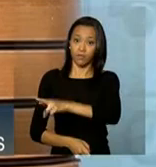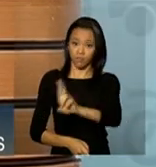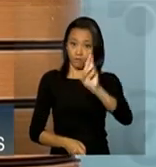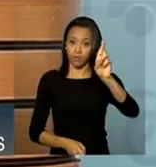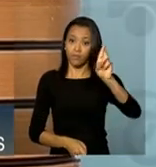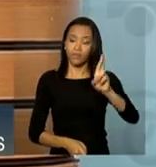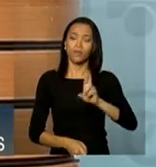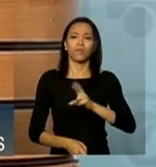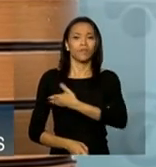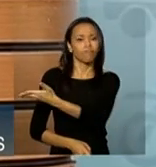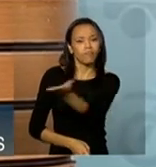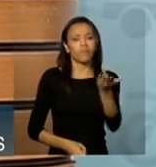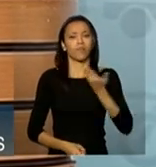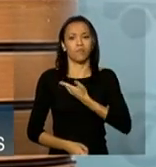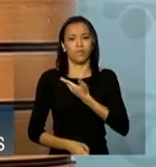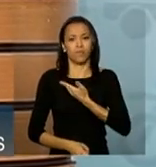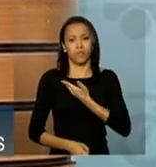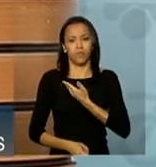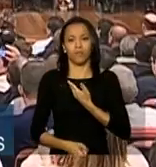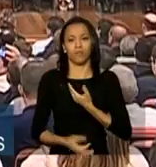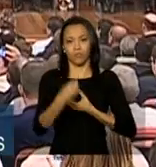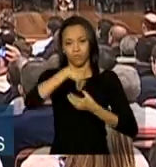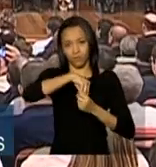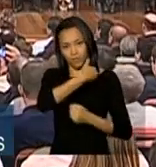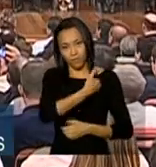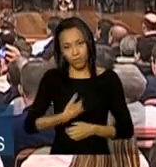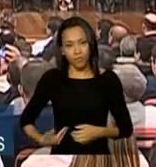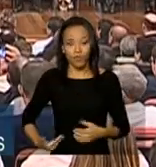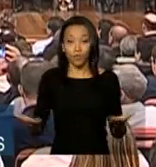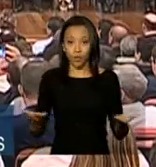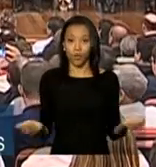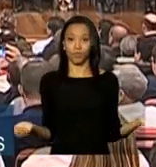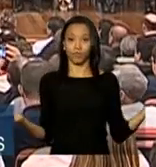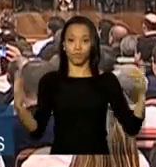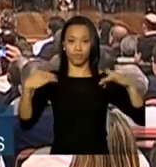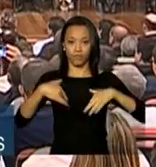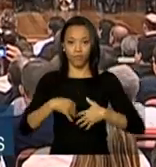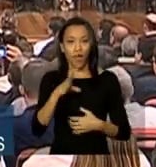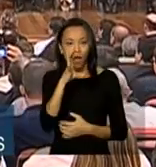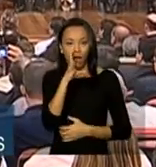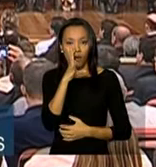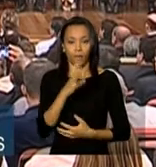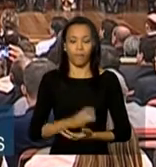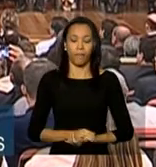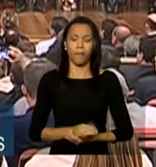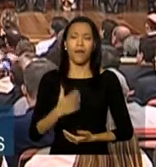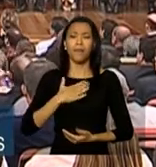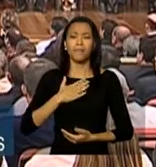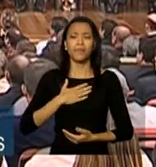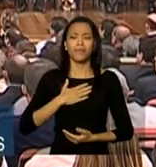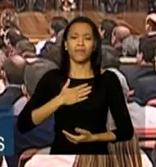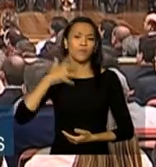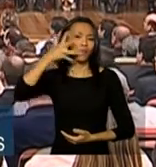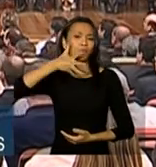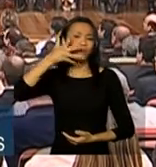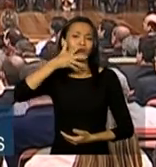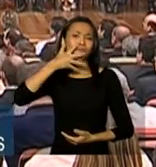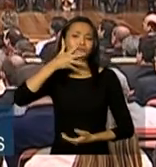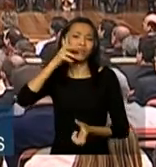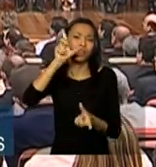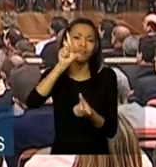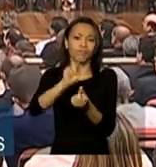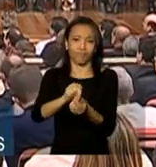meus companheiros de governo que também prestigiam esse ato. A minha fala é muito breve, presidenta,